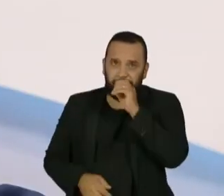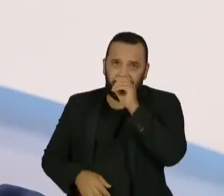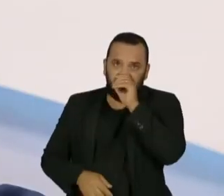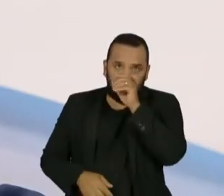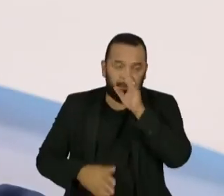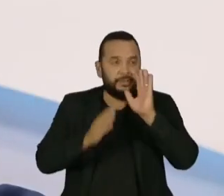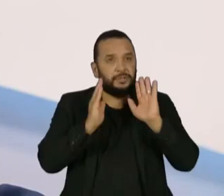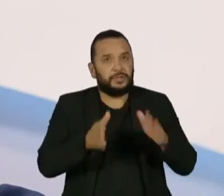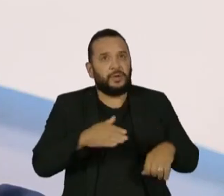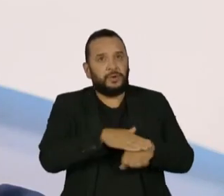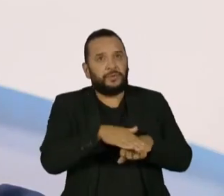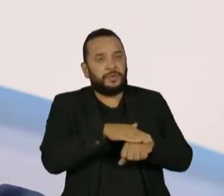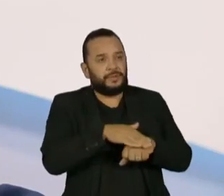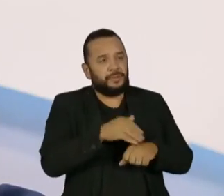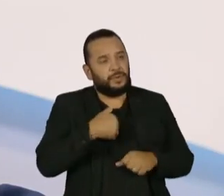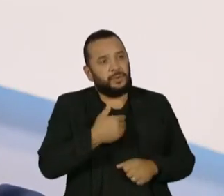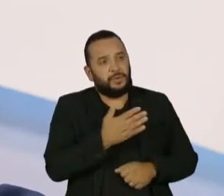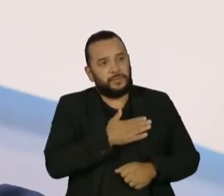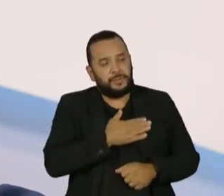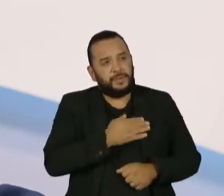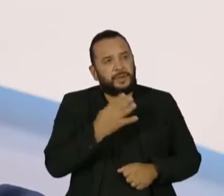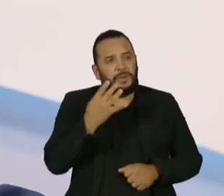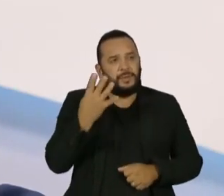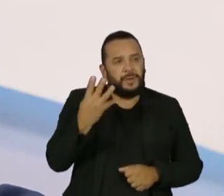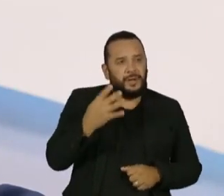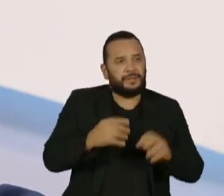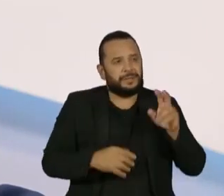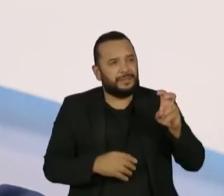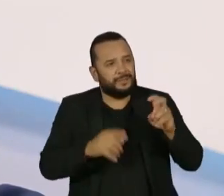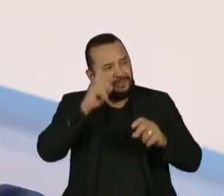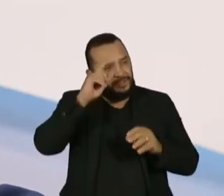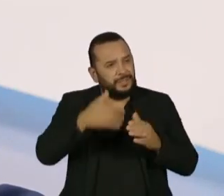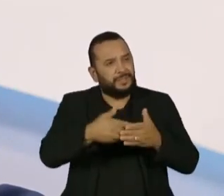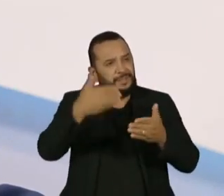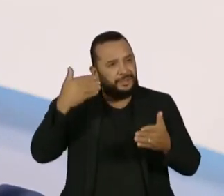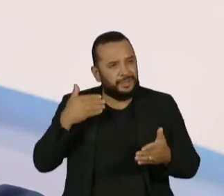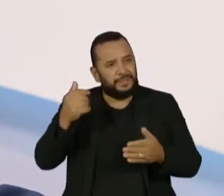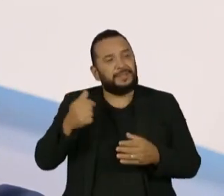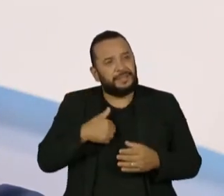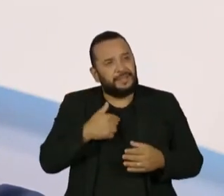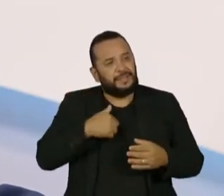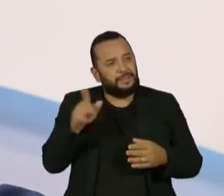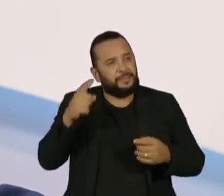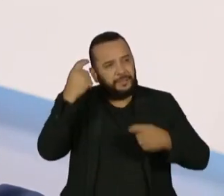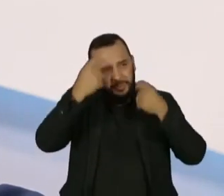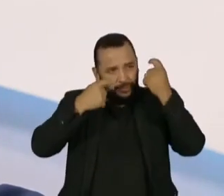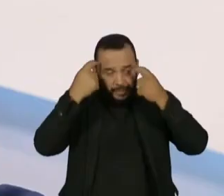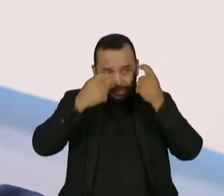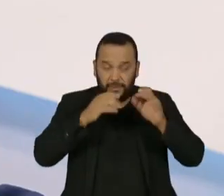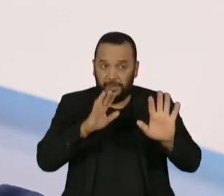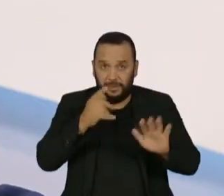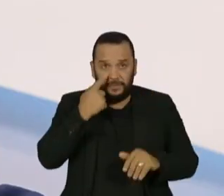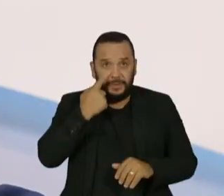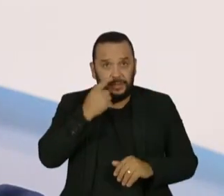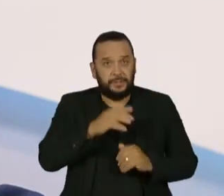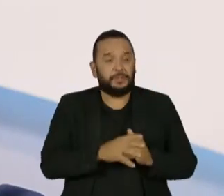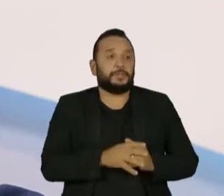conversou comigo há uns 4 ou 5 dias atrás, quando eu procurei depois desse processo, com essa preocupação? Agora, veja,